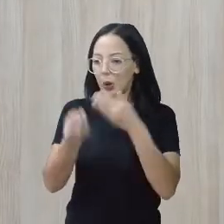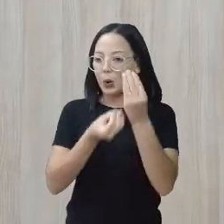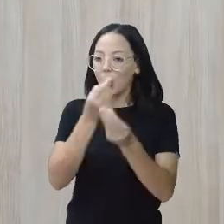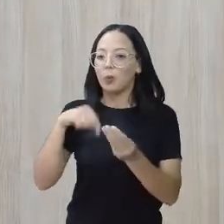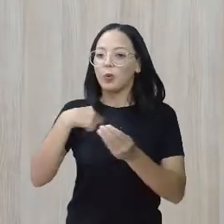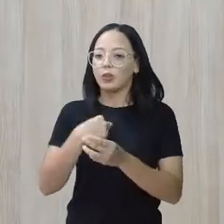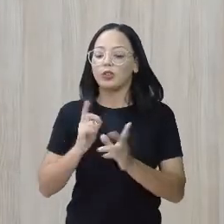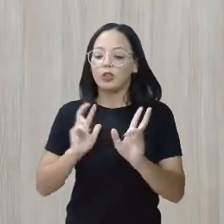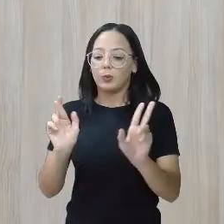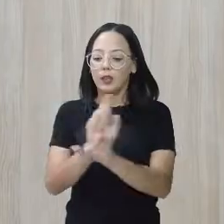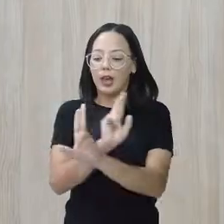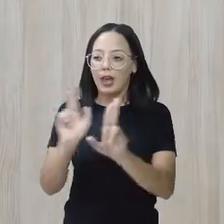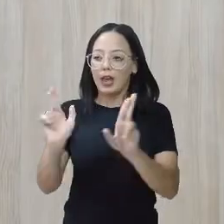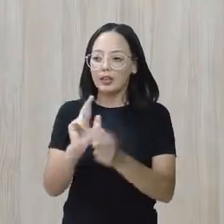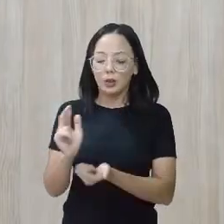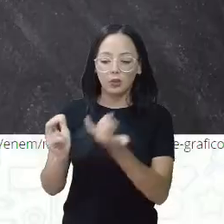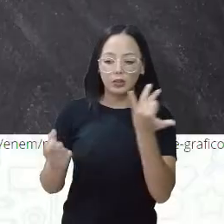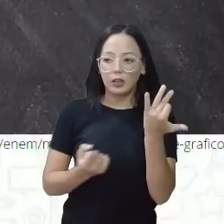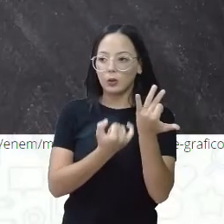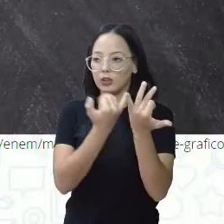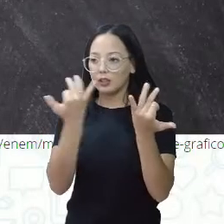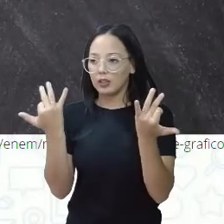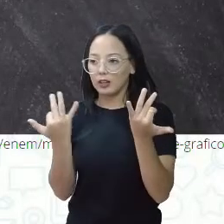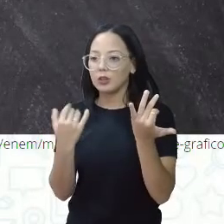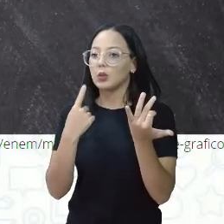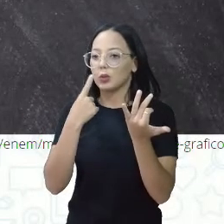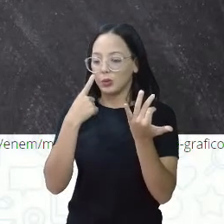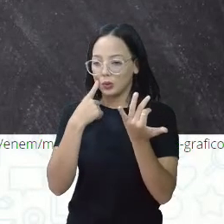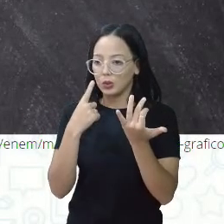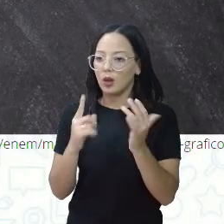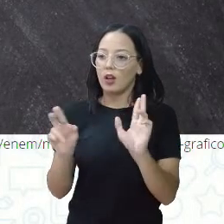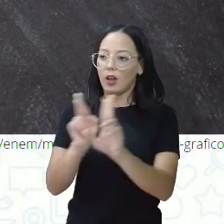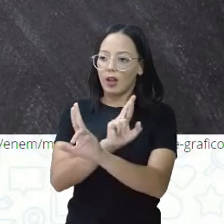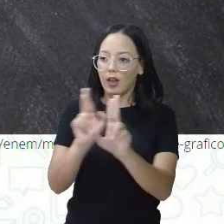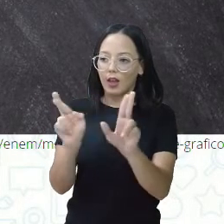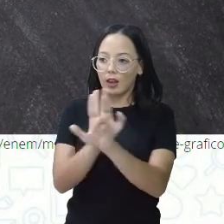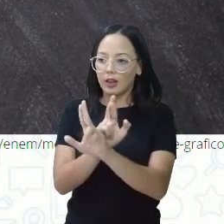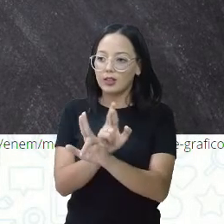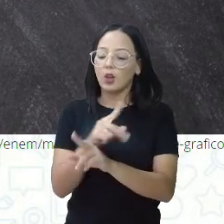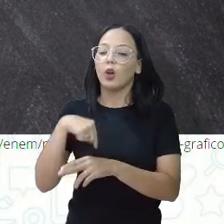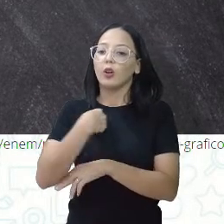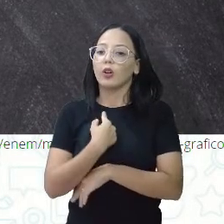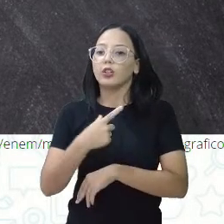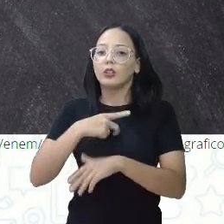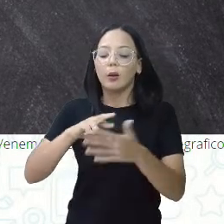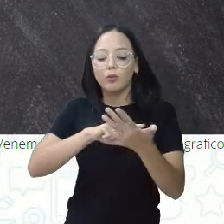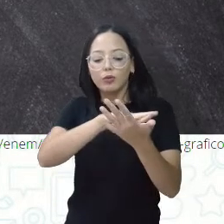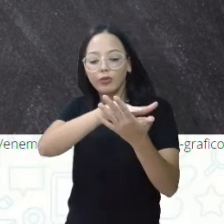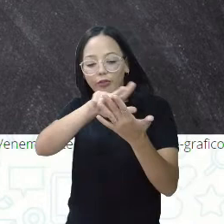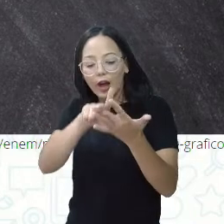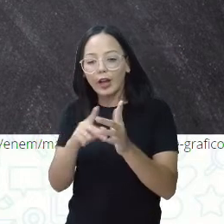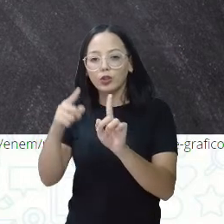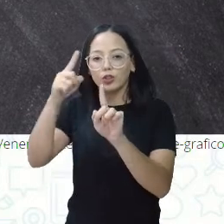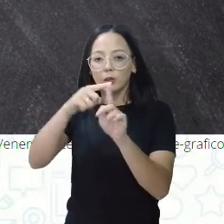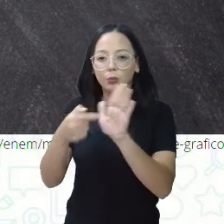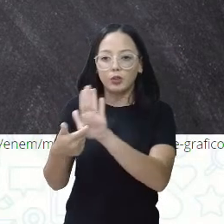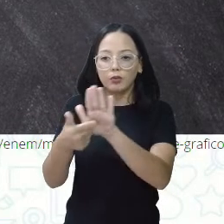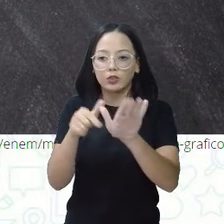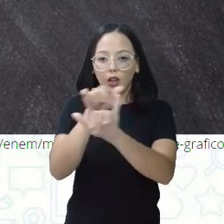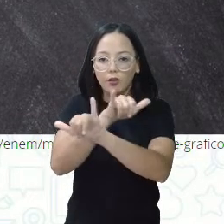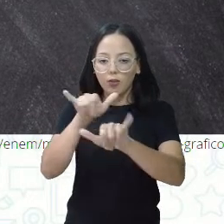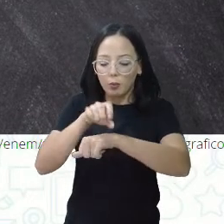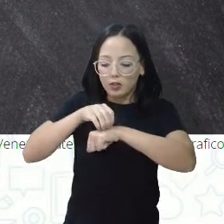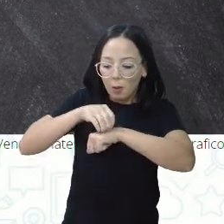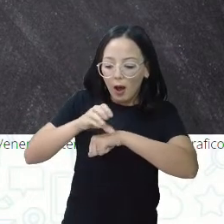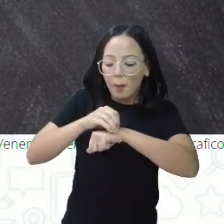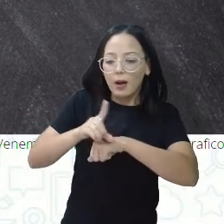essa relação entre quantidades. Billy, deixa grandão aí para mim. Olha aí, gente, a gente tem várias maneiras de trazer uma informação para